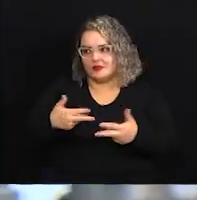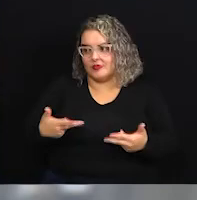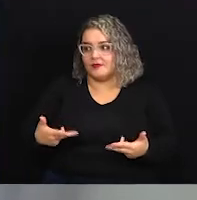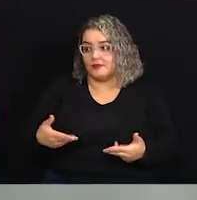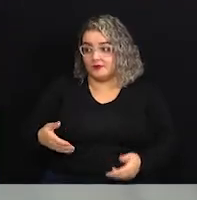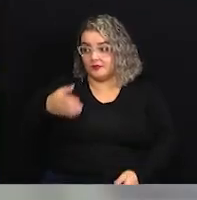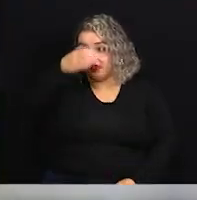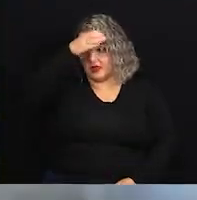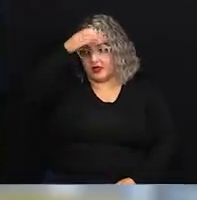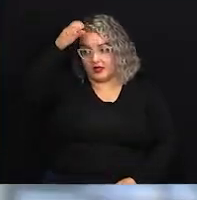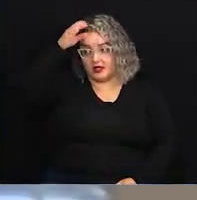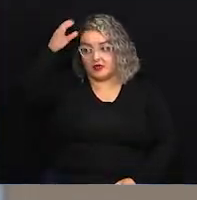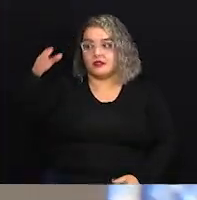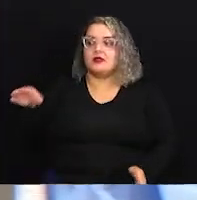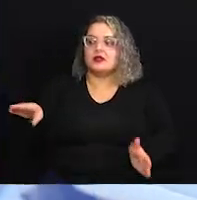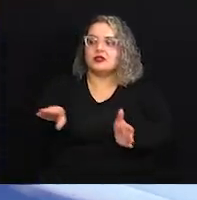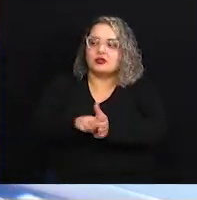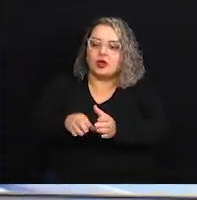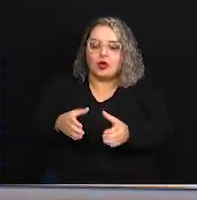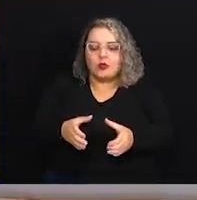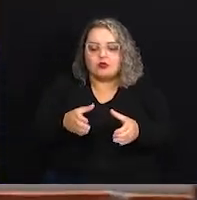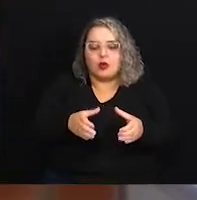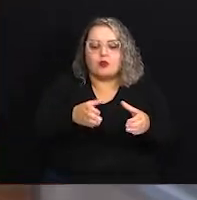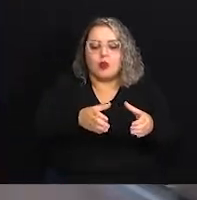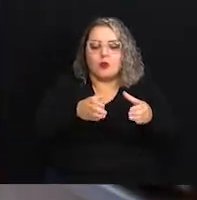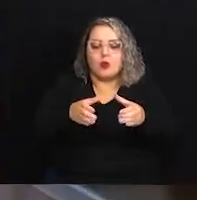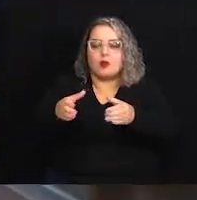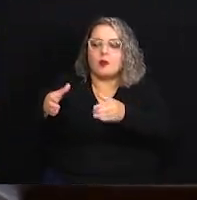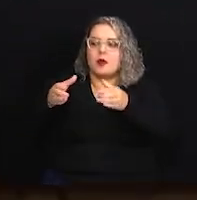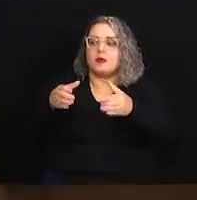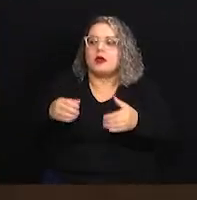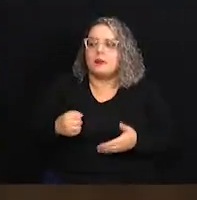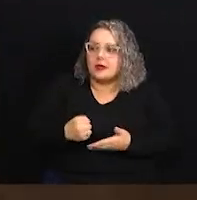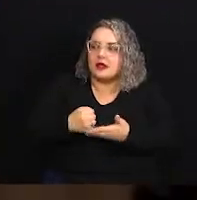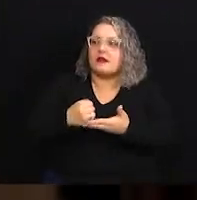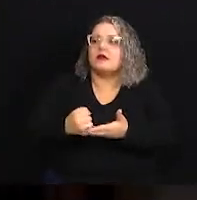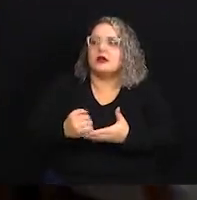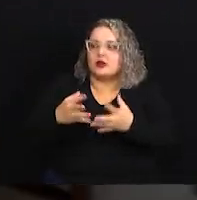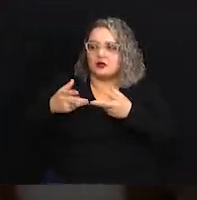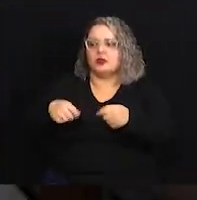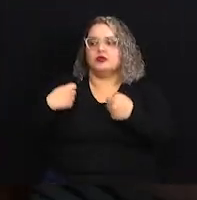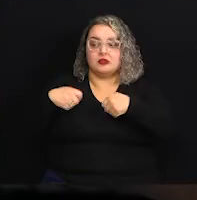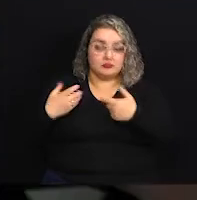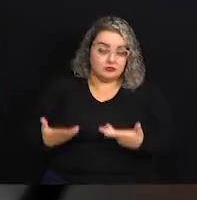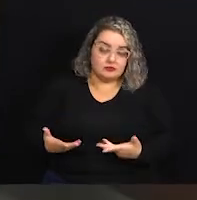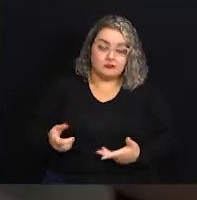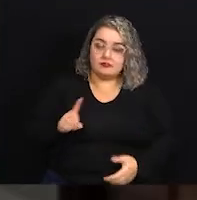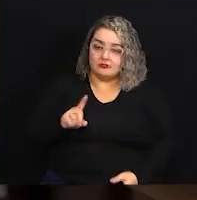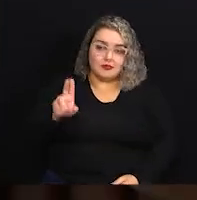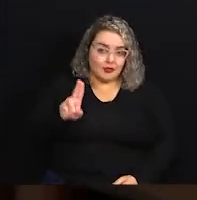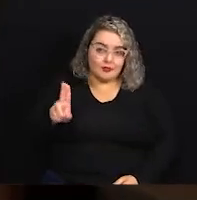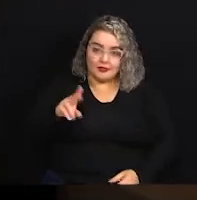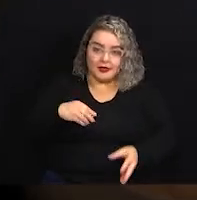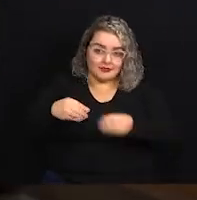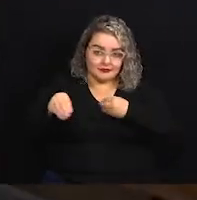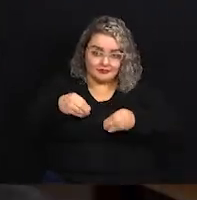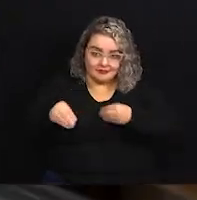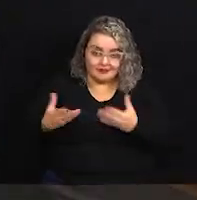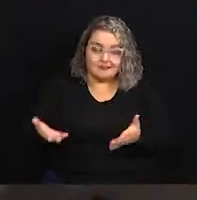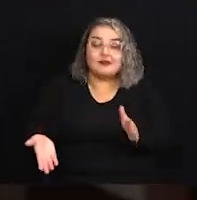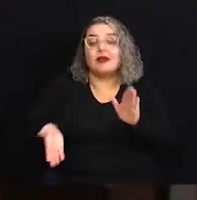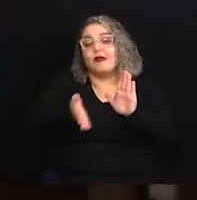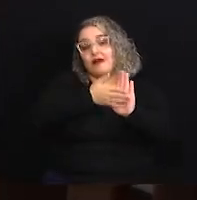A cliente já chega com seus potinhos para levar exatamente o que precisa, sem o uso de embalagens. Com